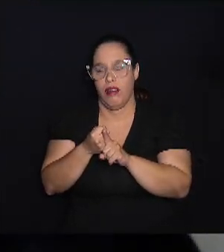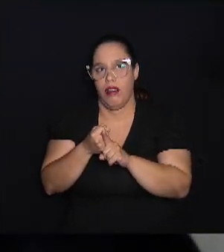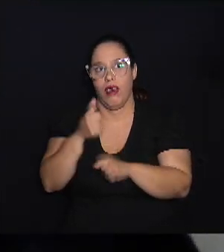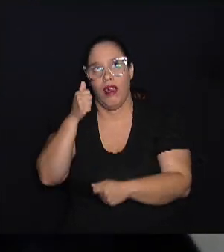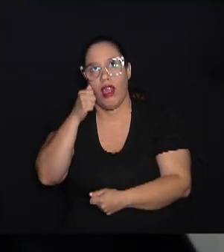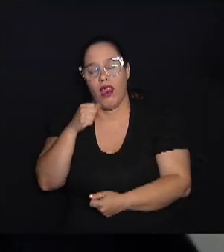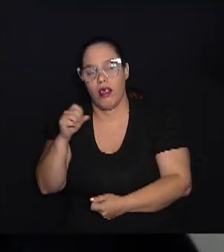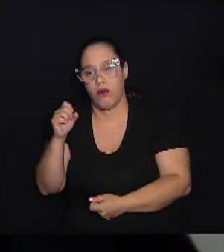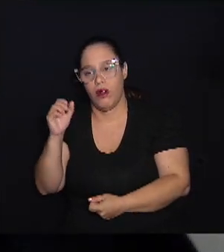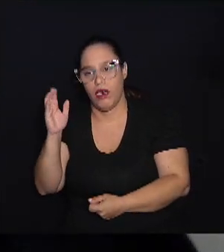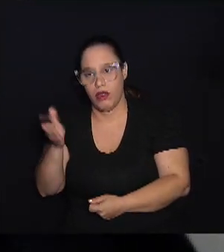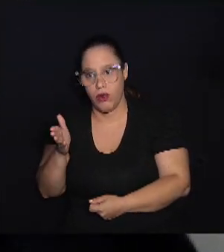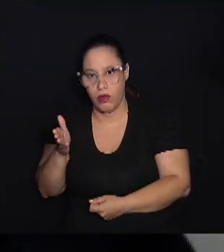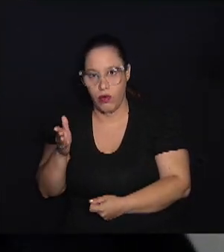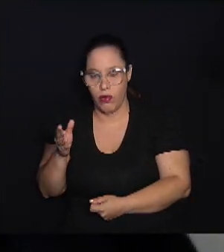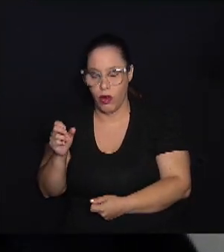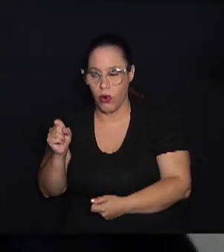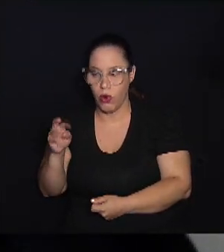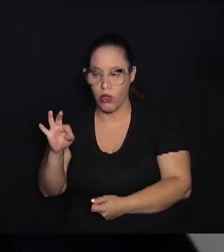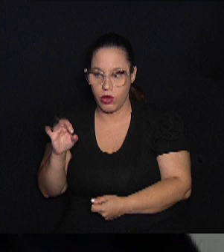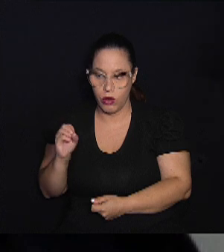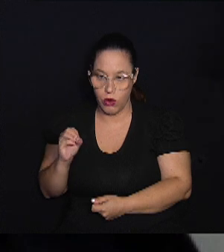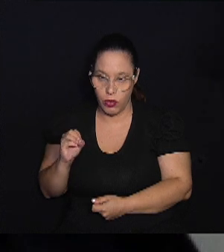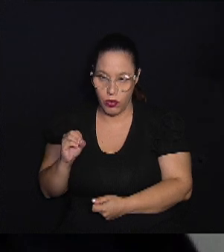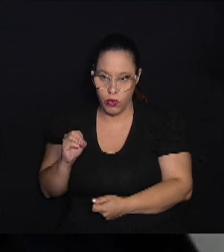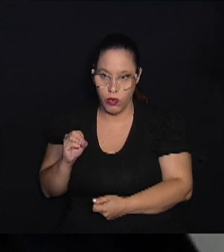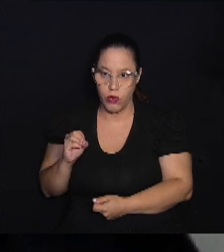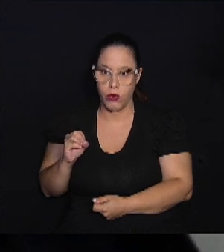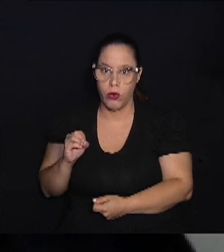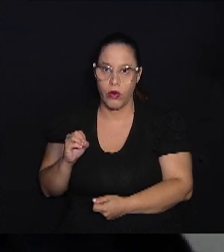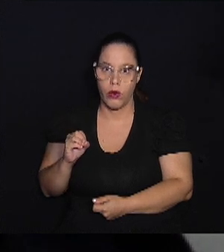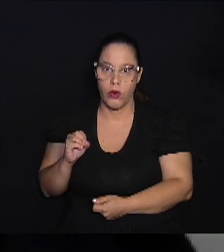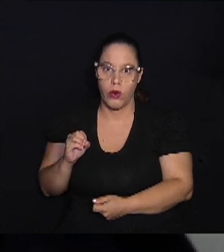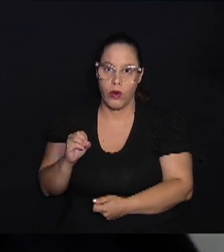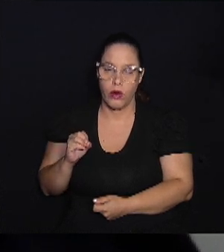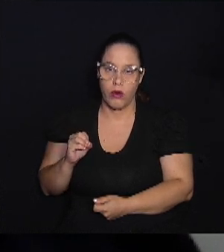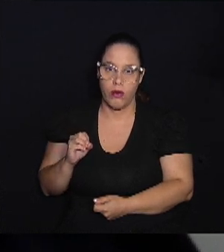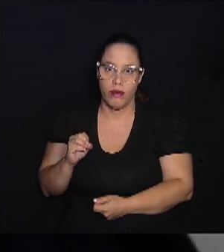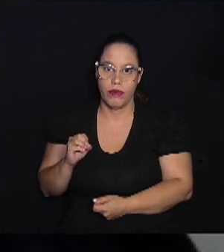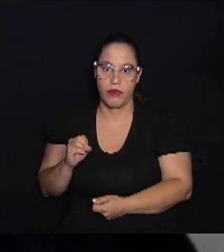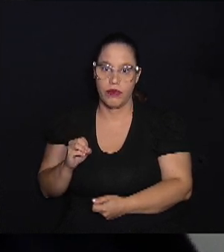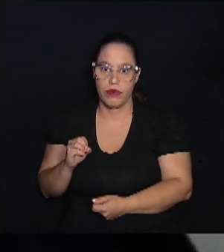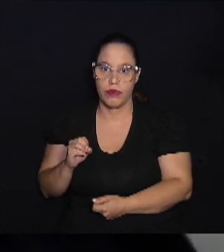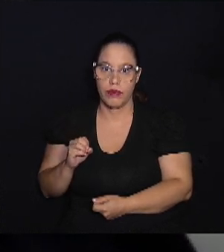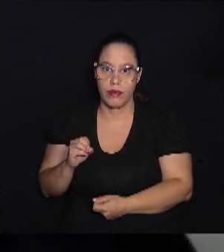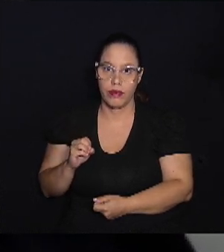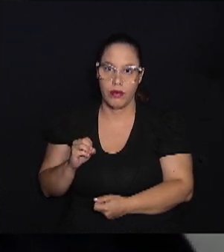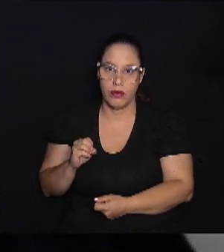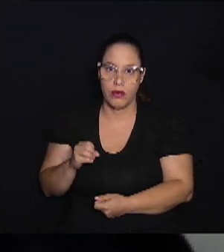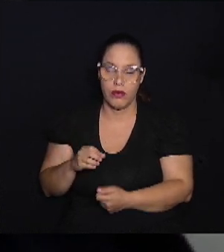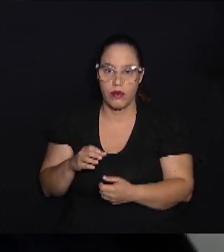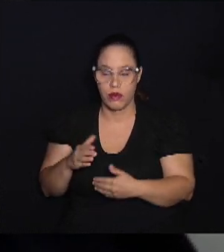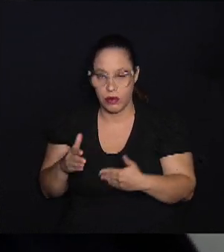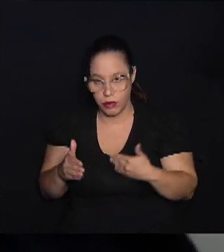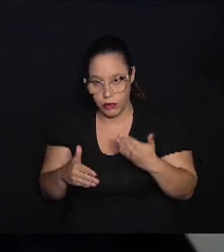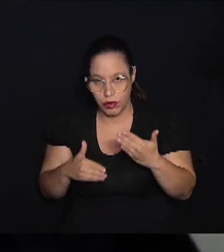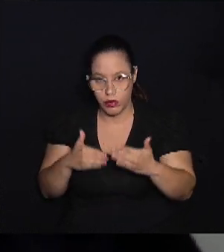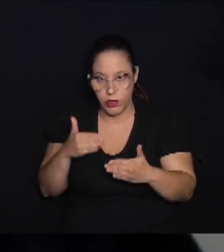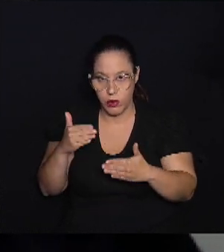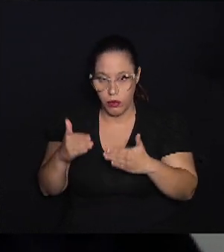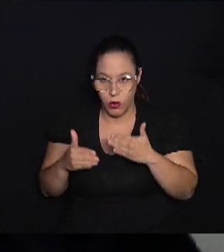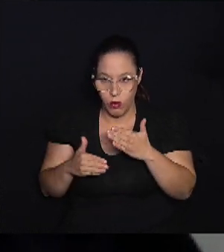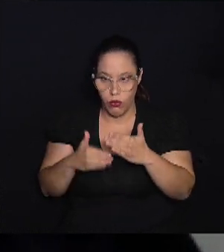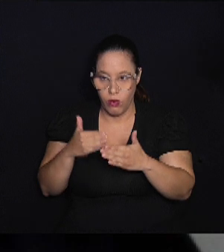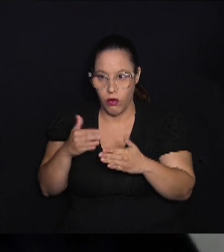o oosto, que é a célula reprodutiva, vai ser maturado e vai ter um ciclo de maturação